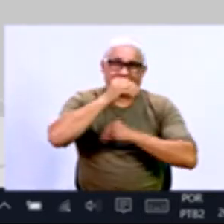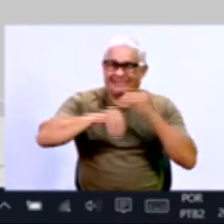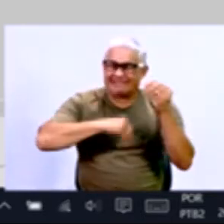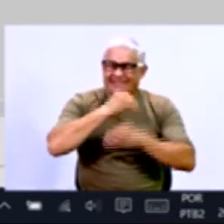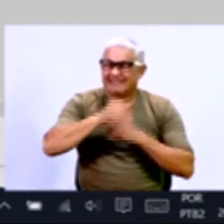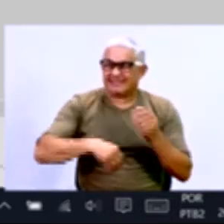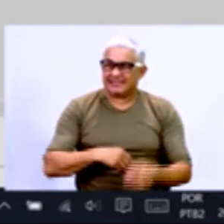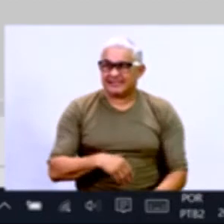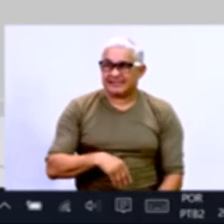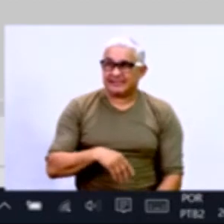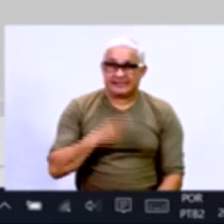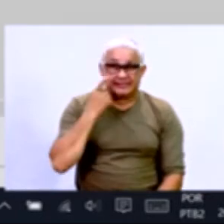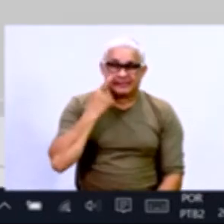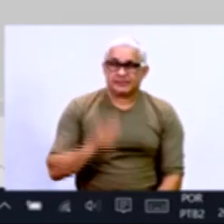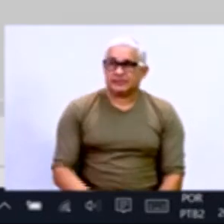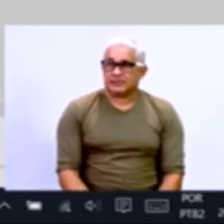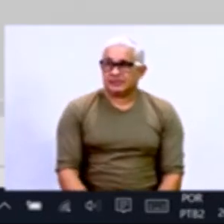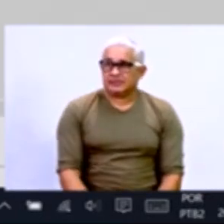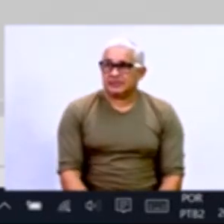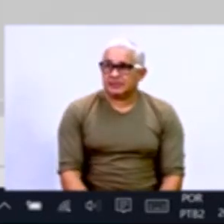vai virar, olha aí, ó.